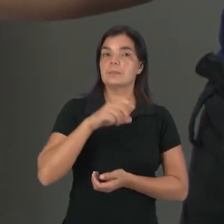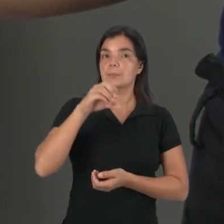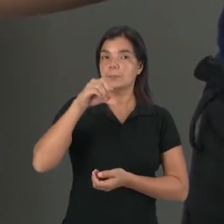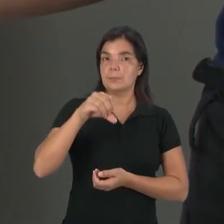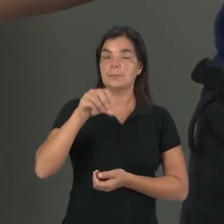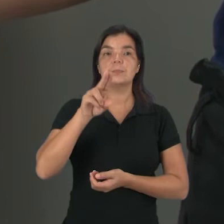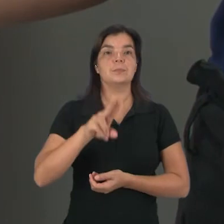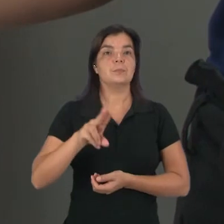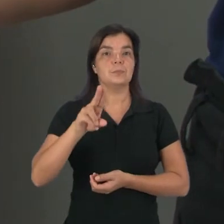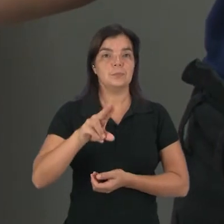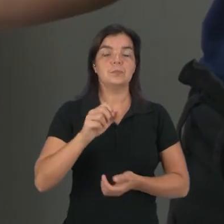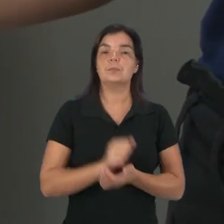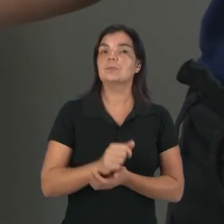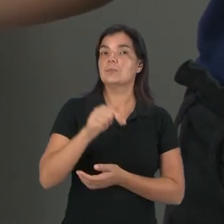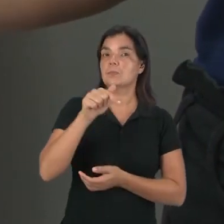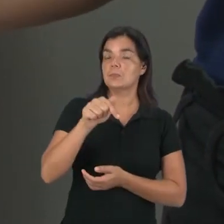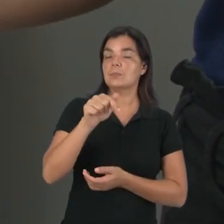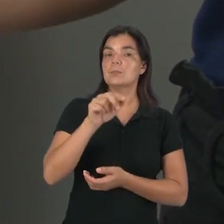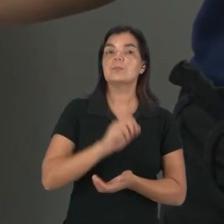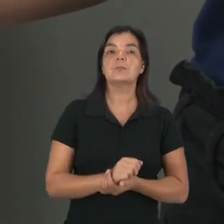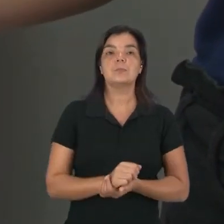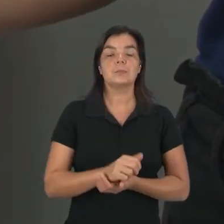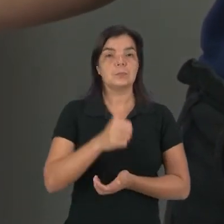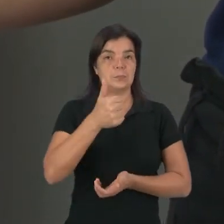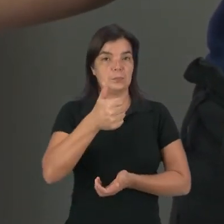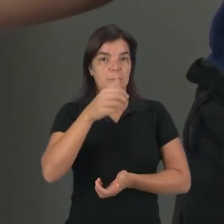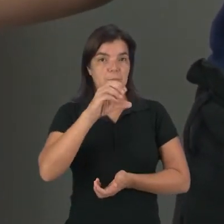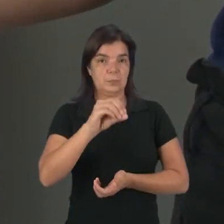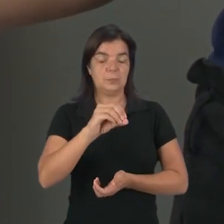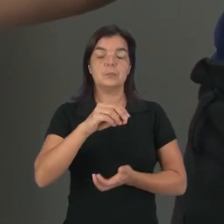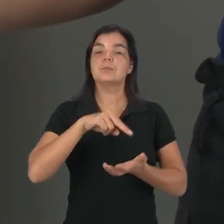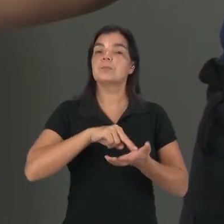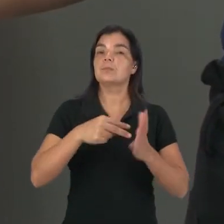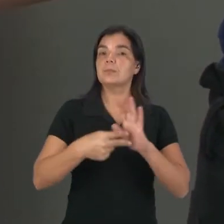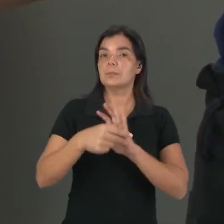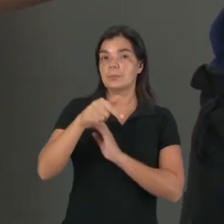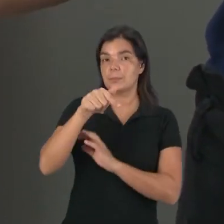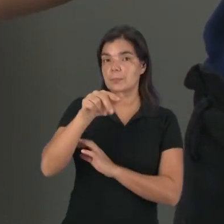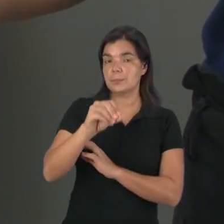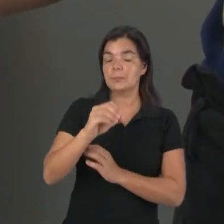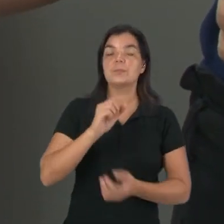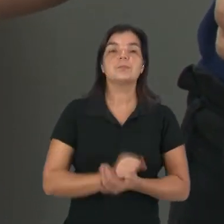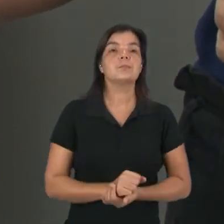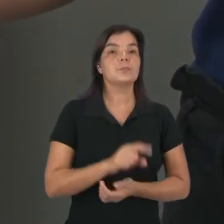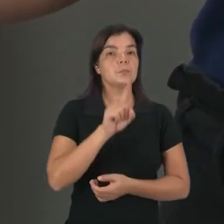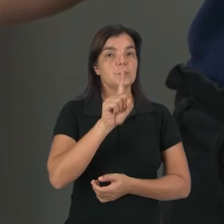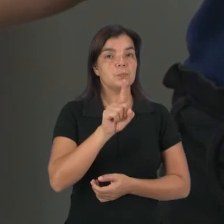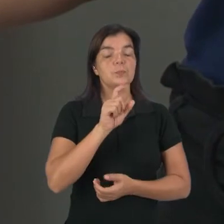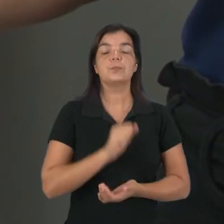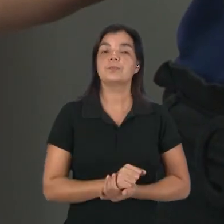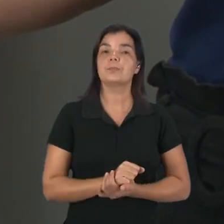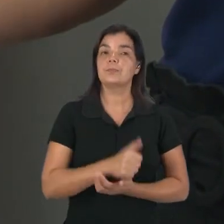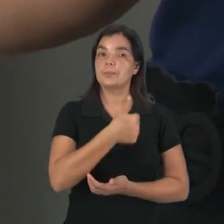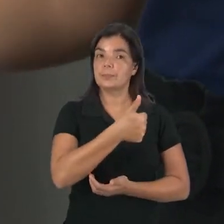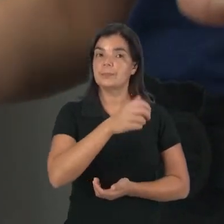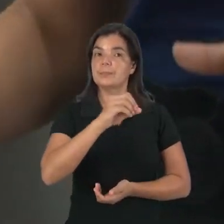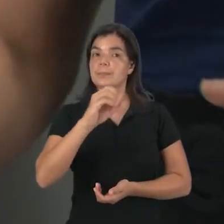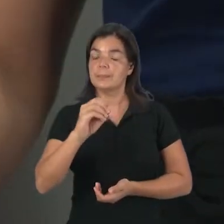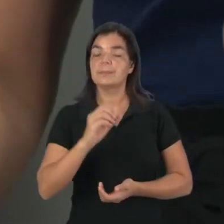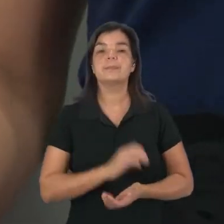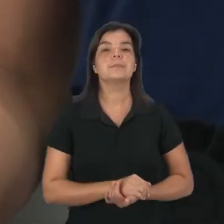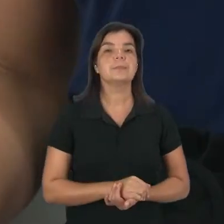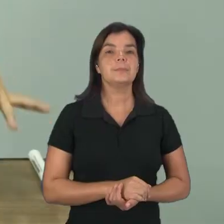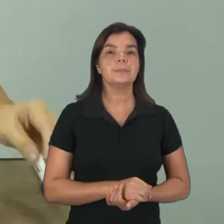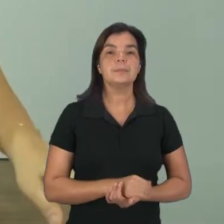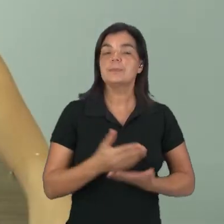9 unidades. O 7 está na ordem das dezenas, nós temos 7 dezenas e uma centena. Muito